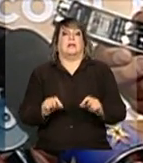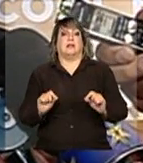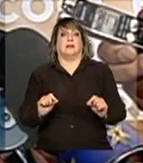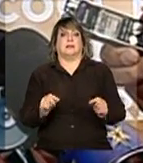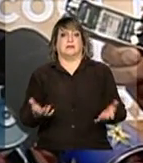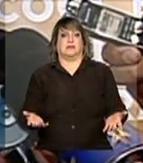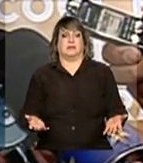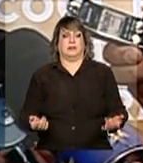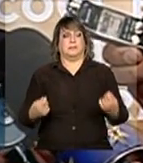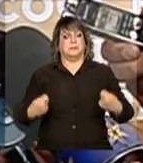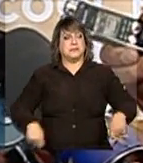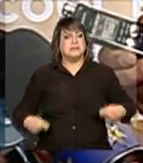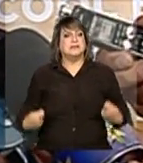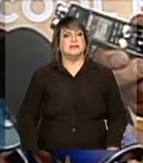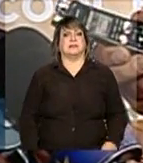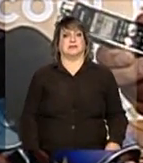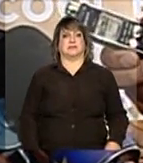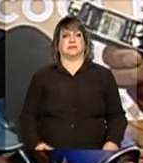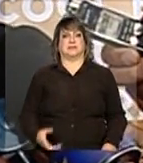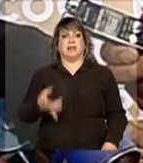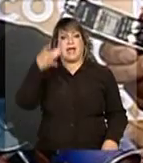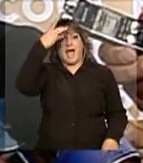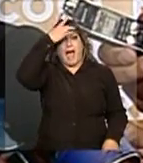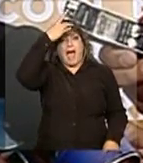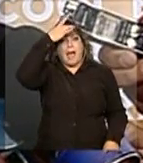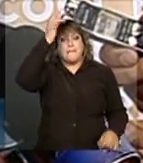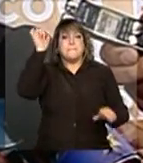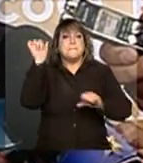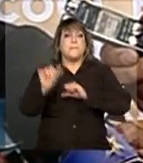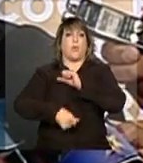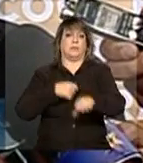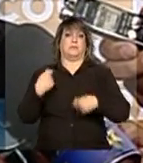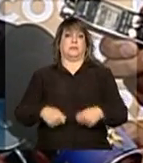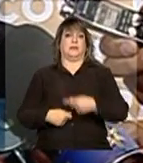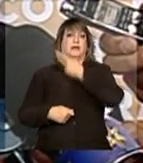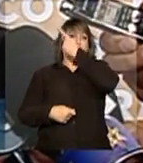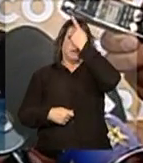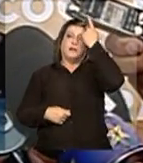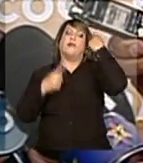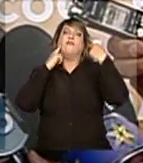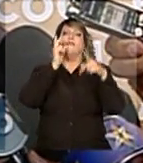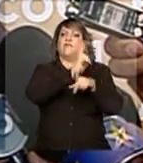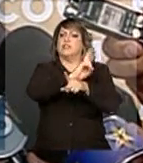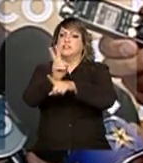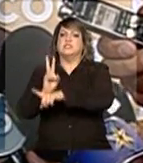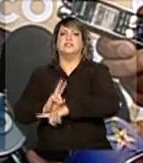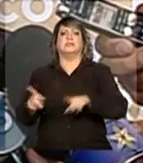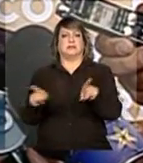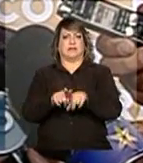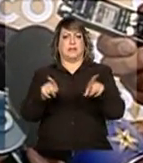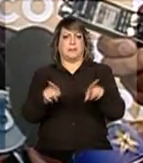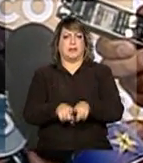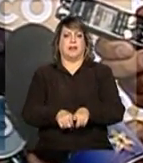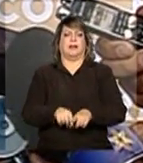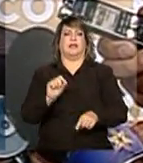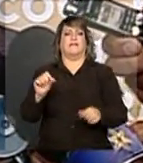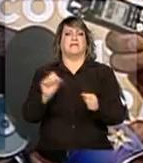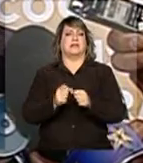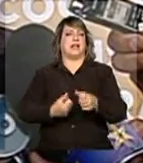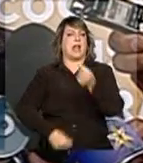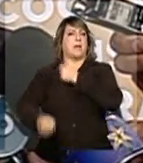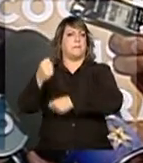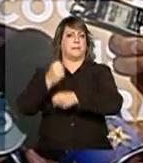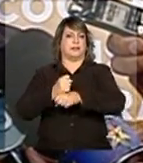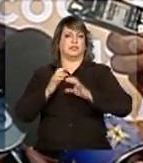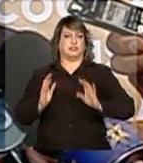comportamento. Mas também nós temos os outros eixos, que é exatamente a fiscalização, que nós tivemos o ano passado e